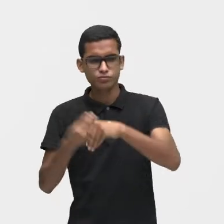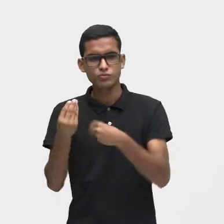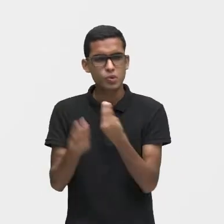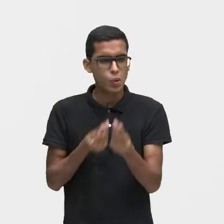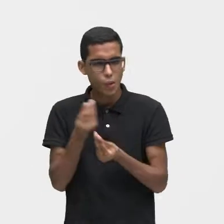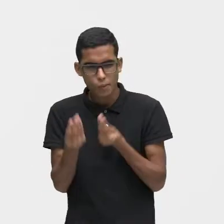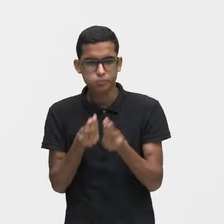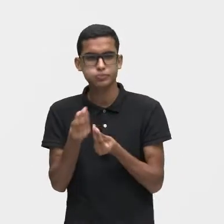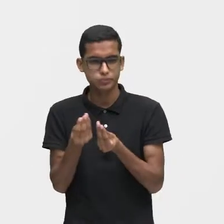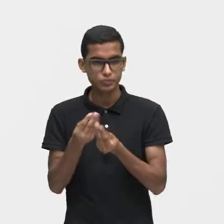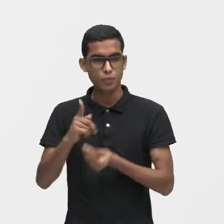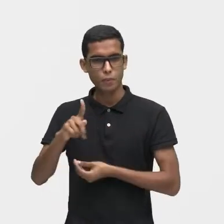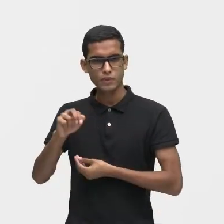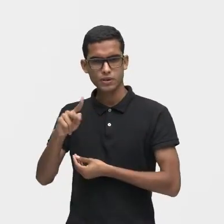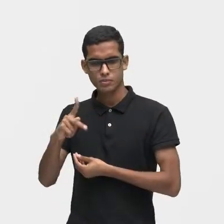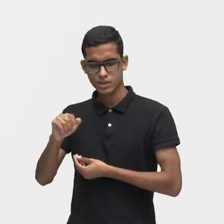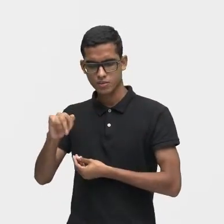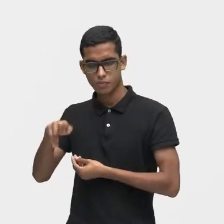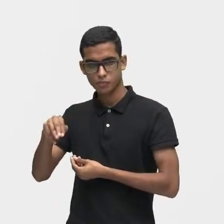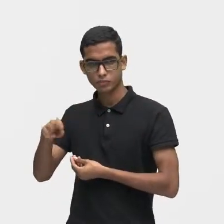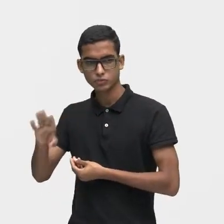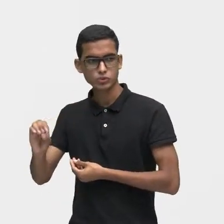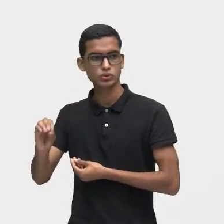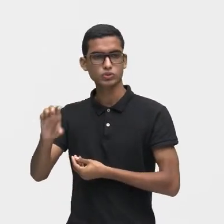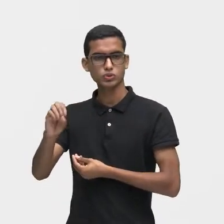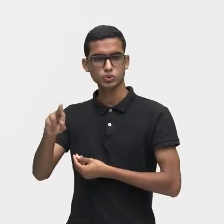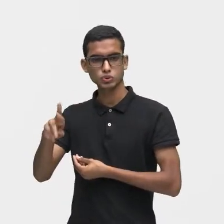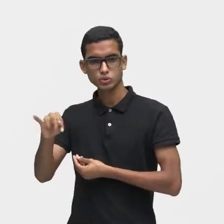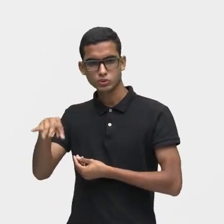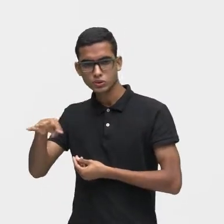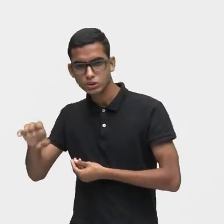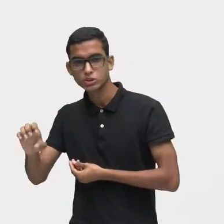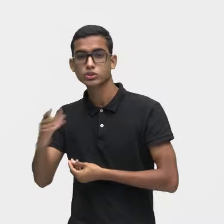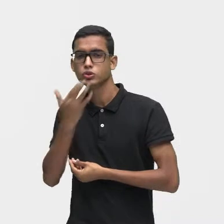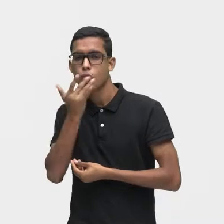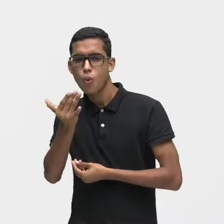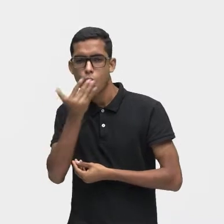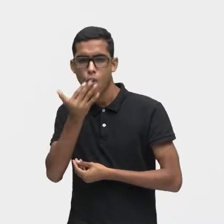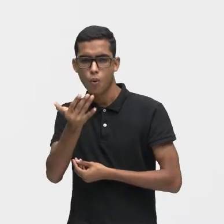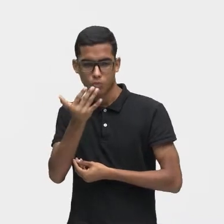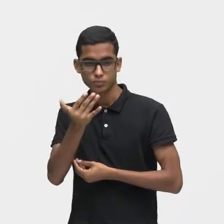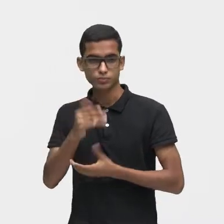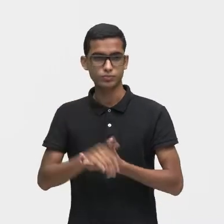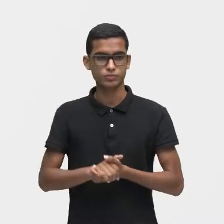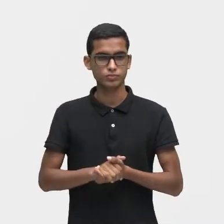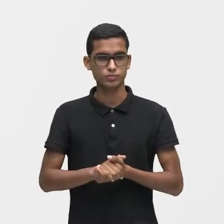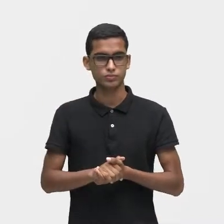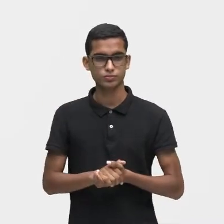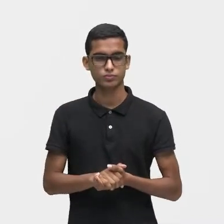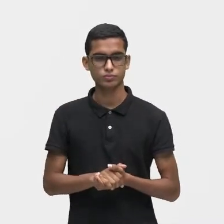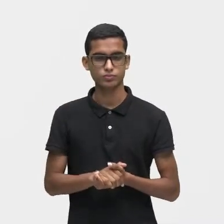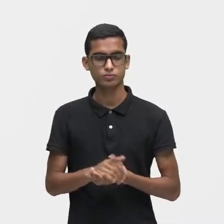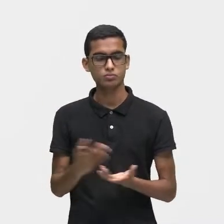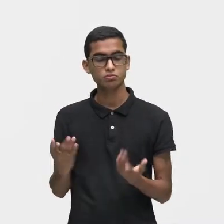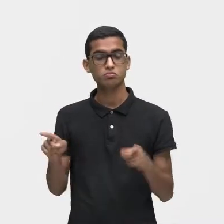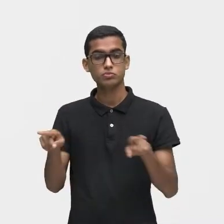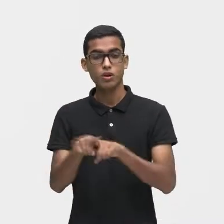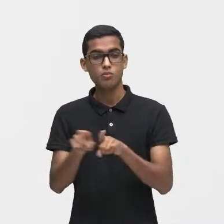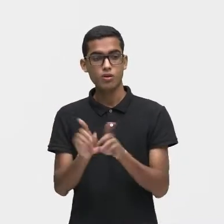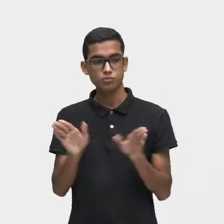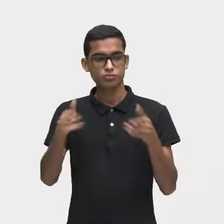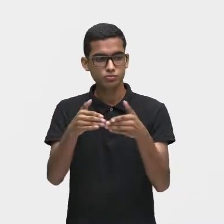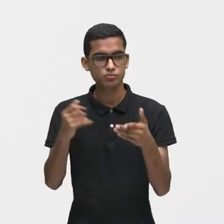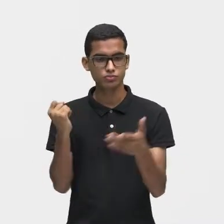que dá cor à mistura. Tá? Esses pigmentos você pode encontrar já a tinta nas próprias lojas especialistas, ou então